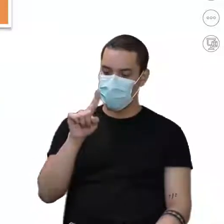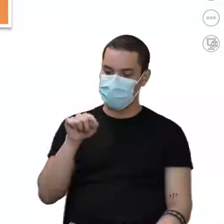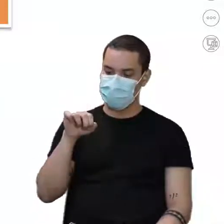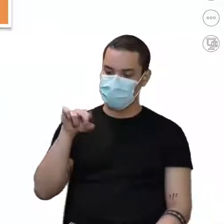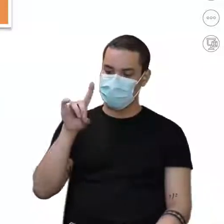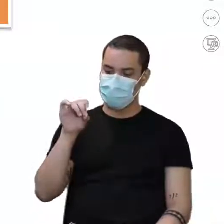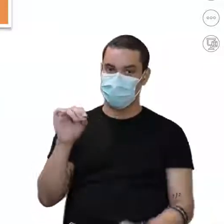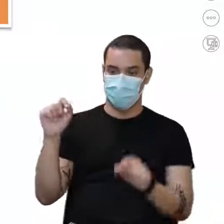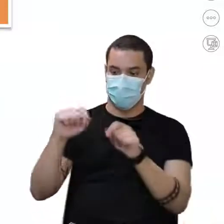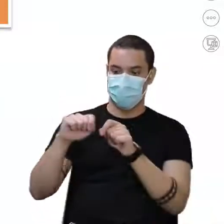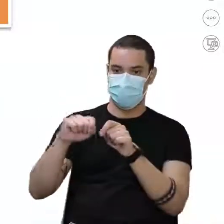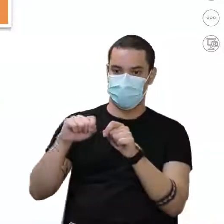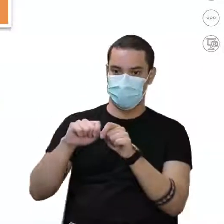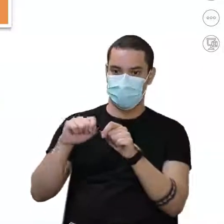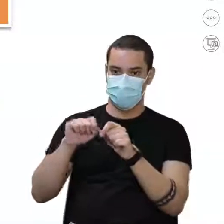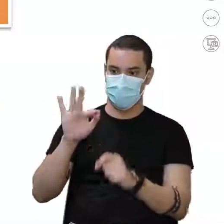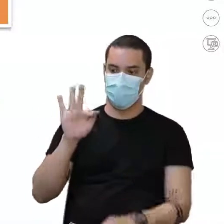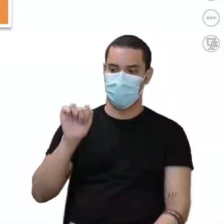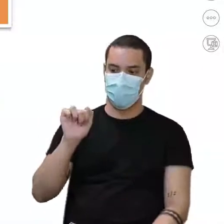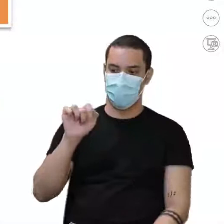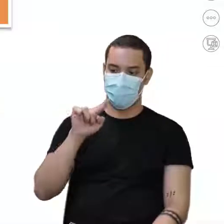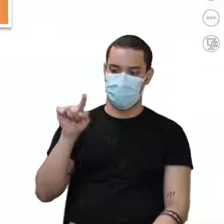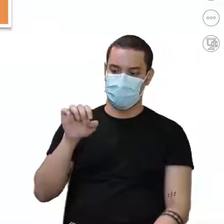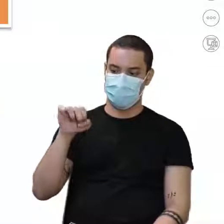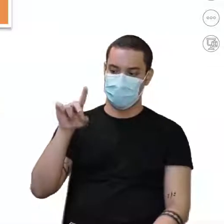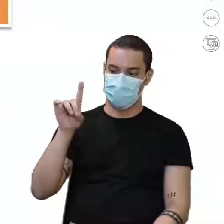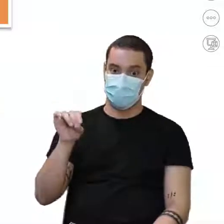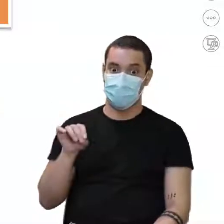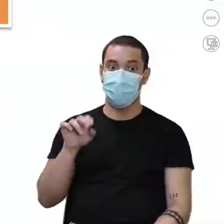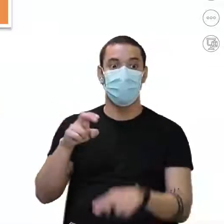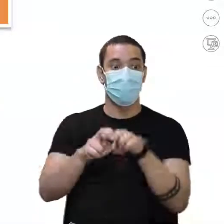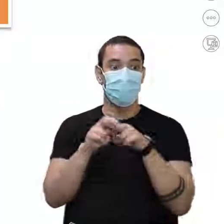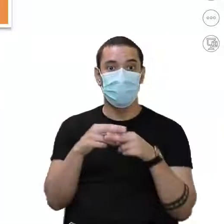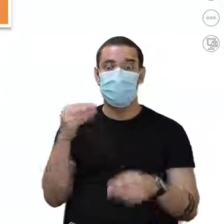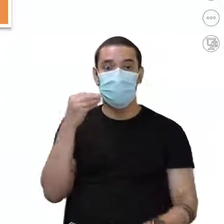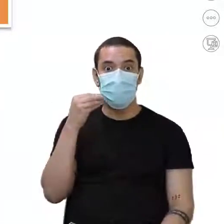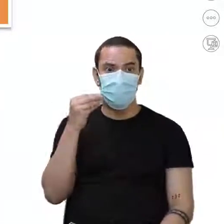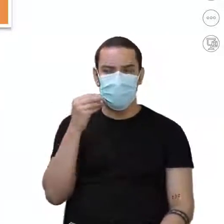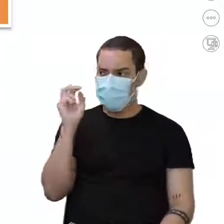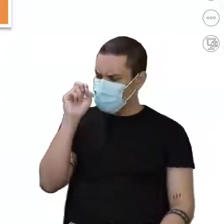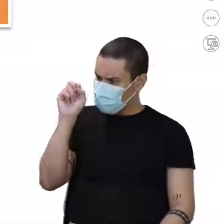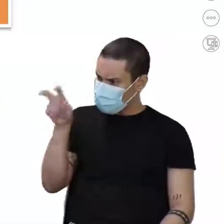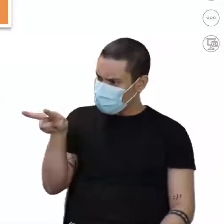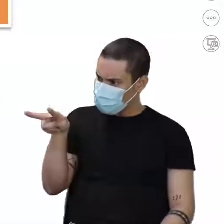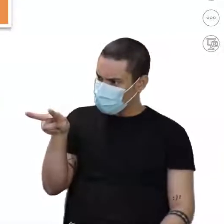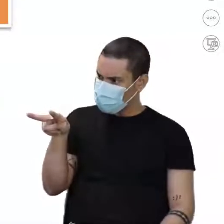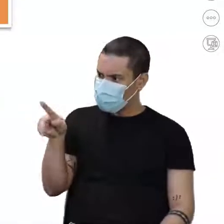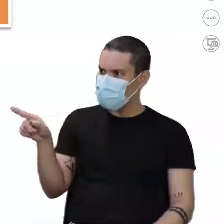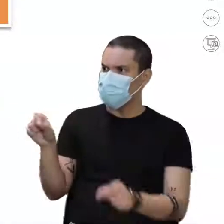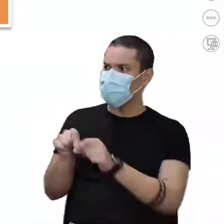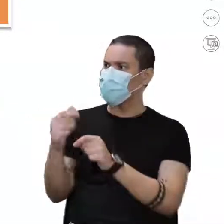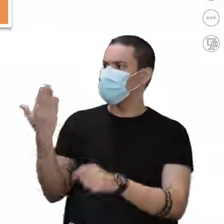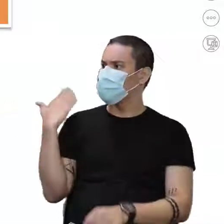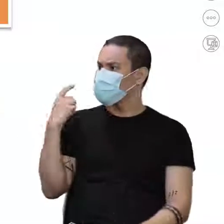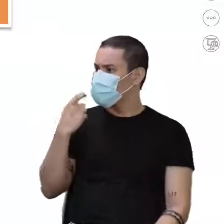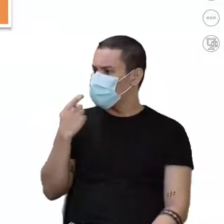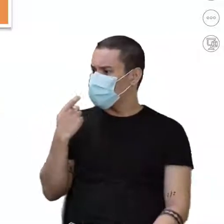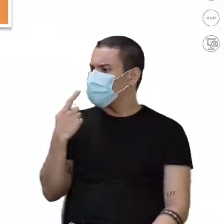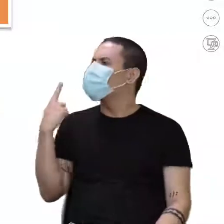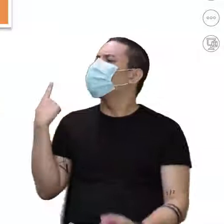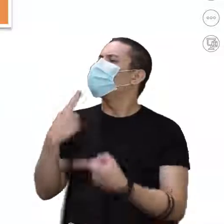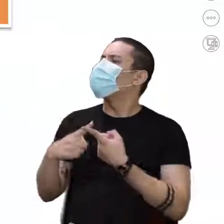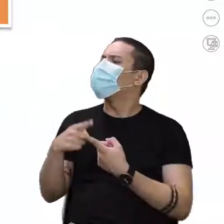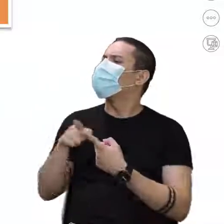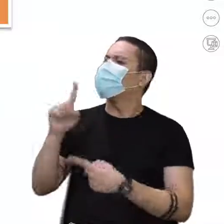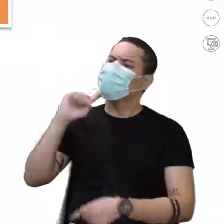Porque olha só, eu tenho evidência, eu consigo olhar para a pessoa que ela acabou de fazer alguma coisa nesse exato momento, porque tenho evidência ali de